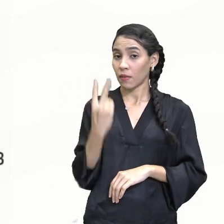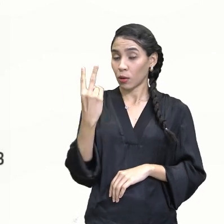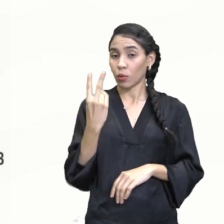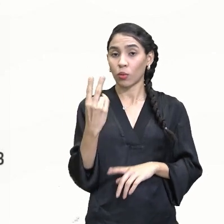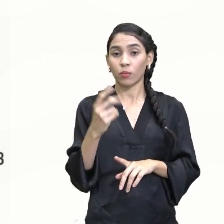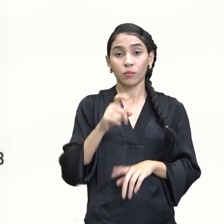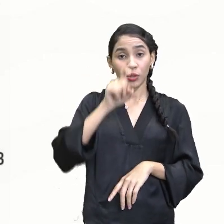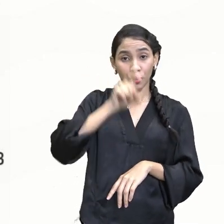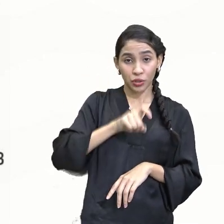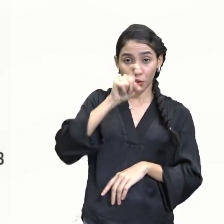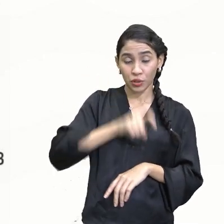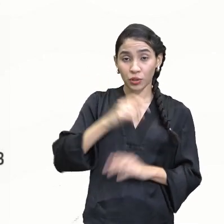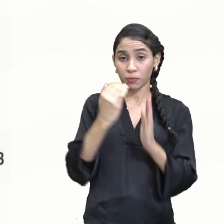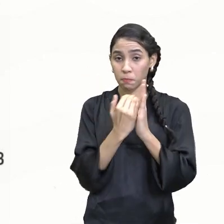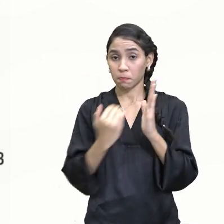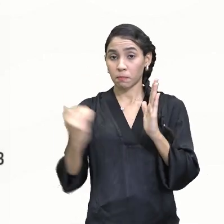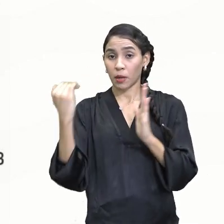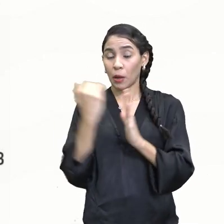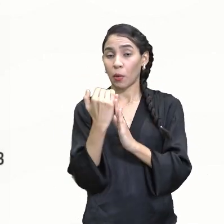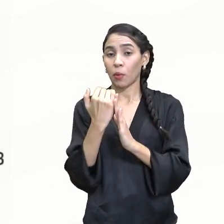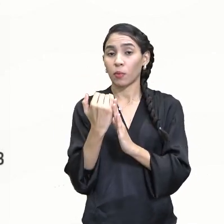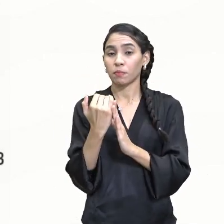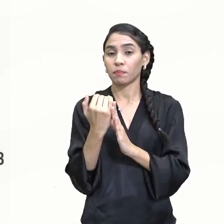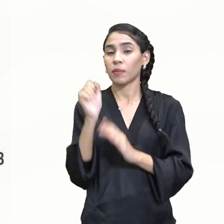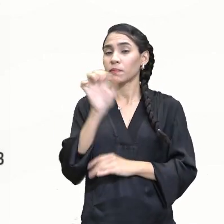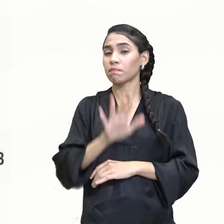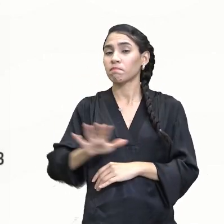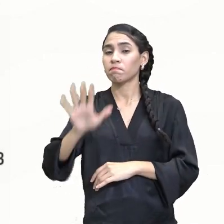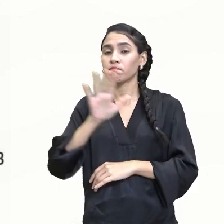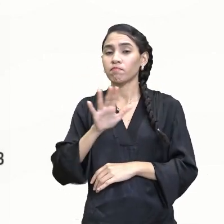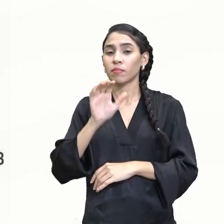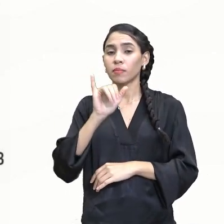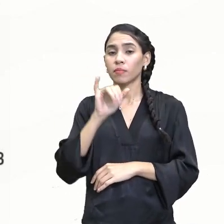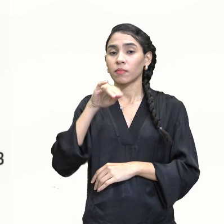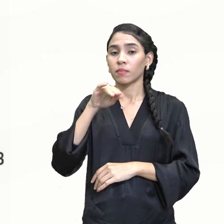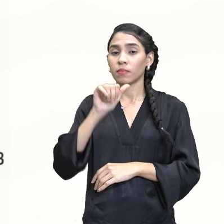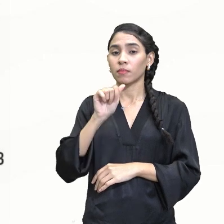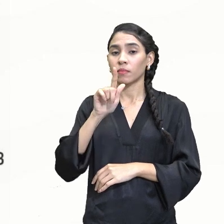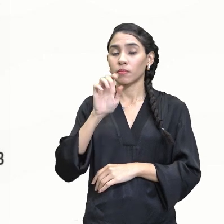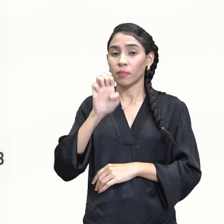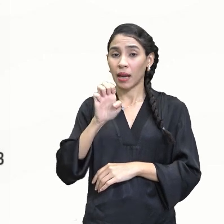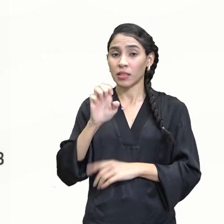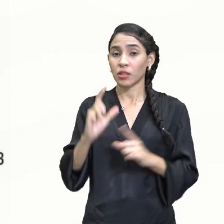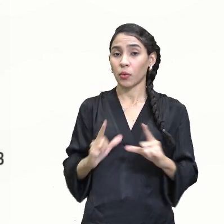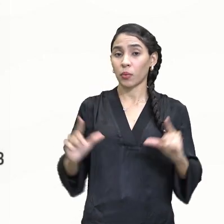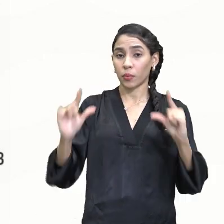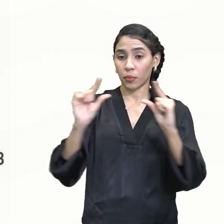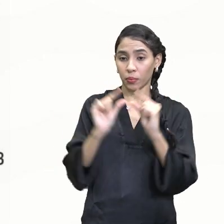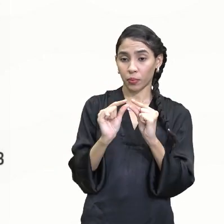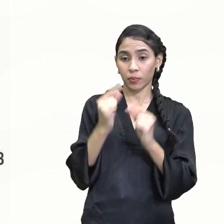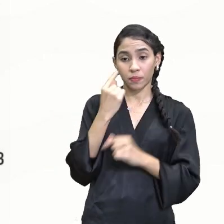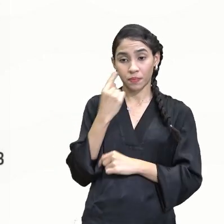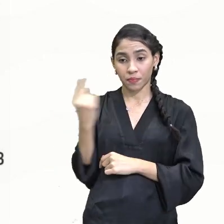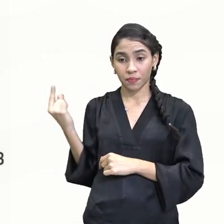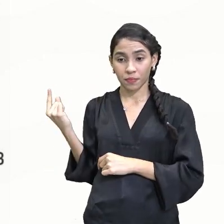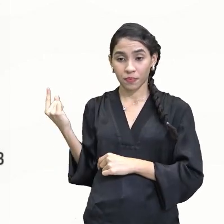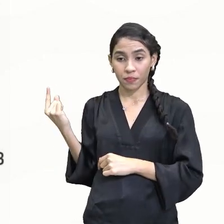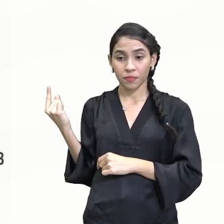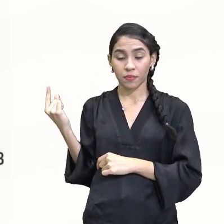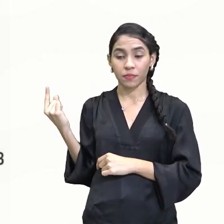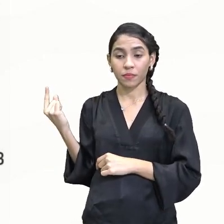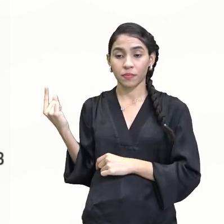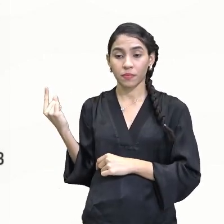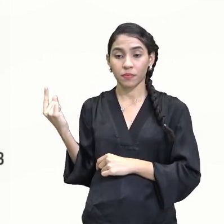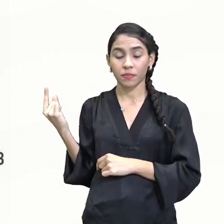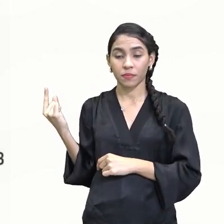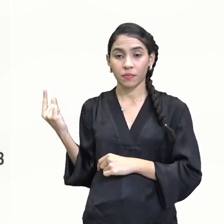x forem maiores, o que acontece com a imagem? A imagem está o quê? Diminuindo, tá? Então, esse gráfico aqui, ele